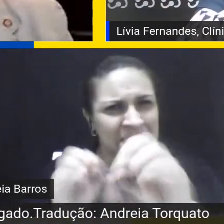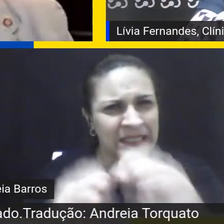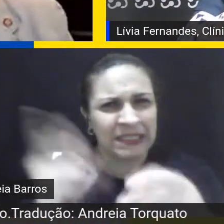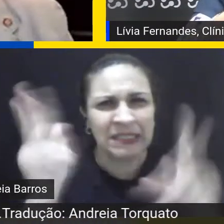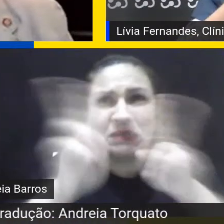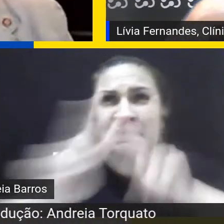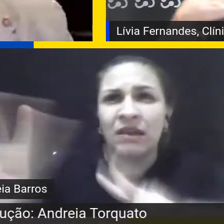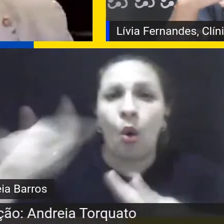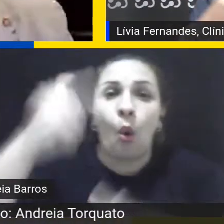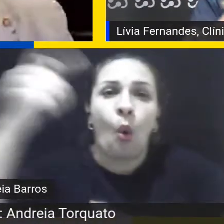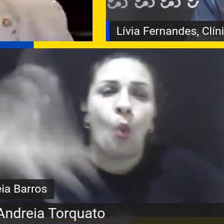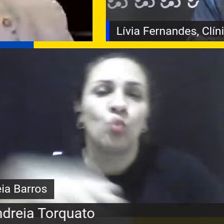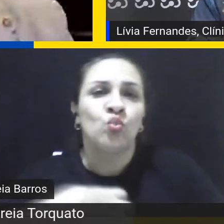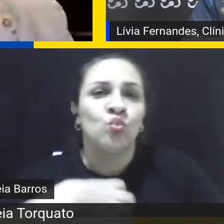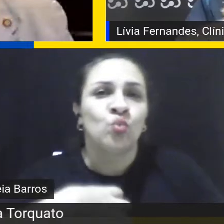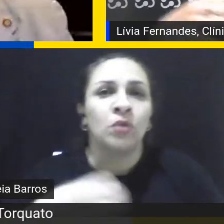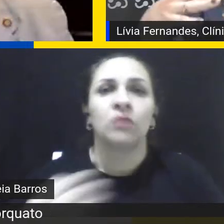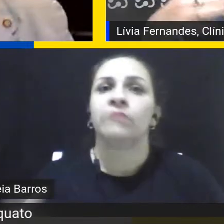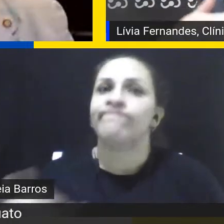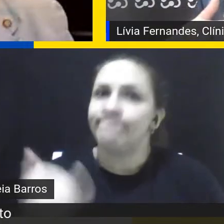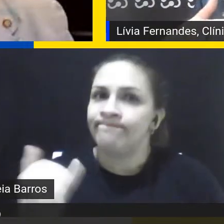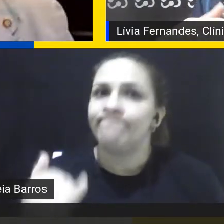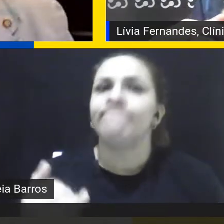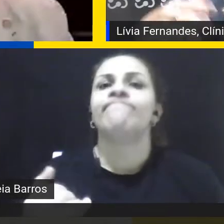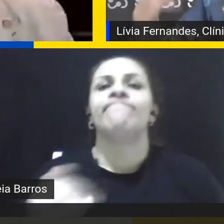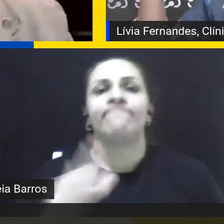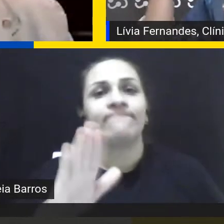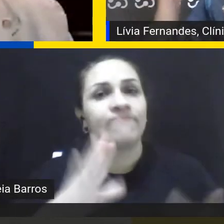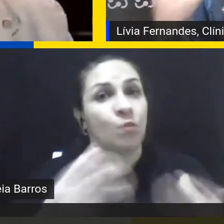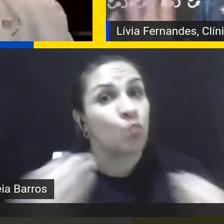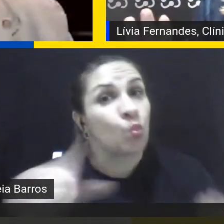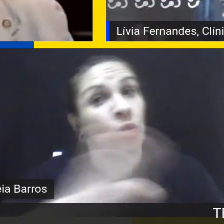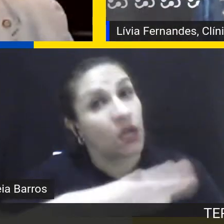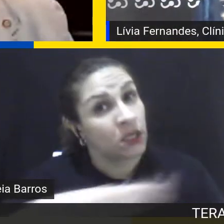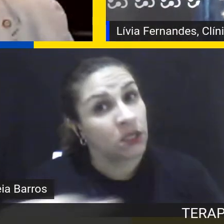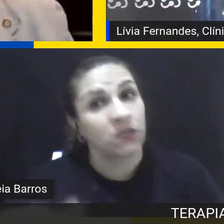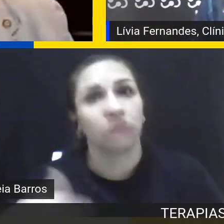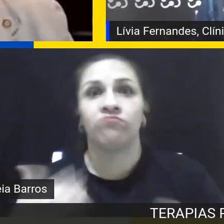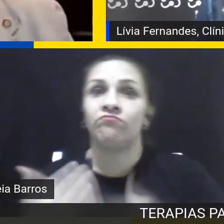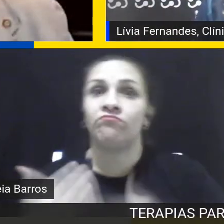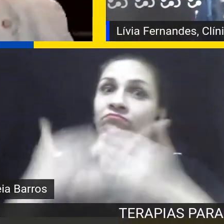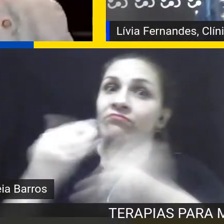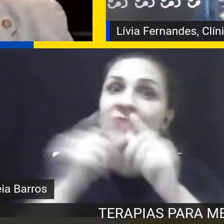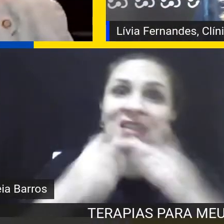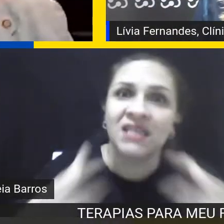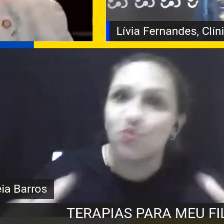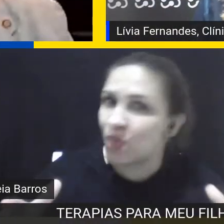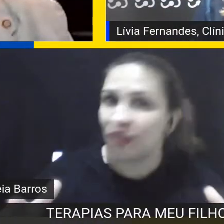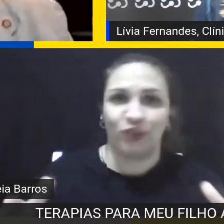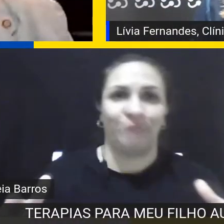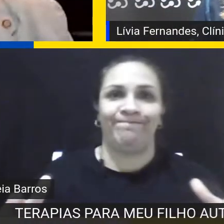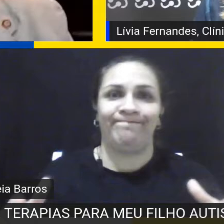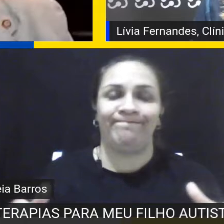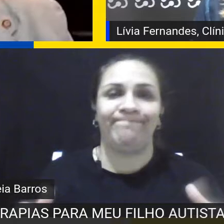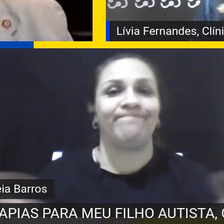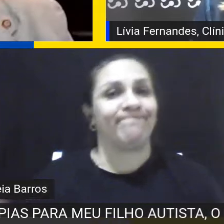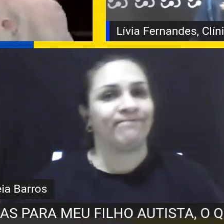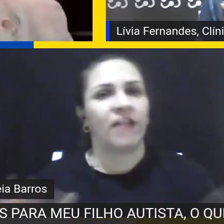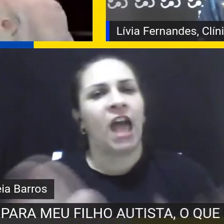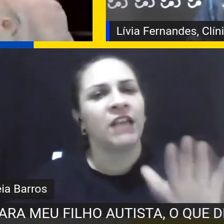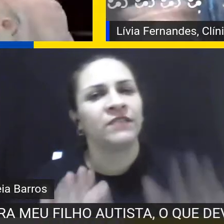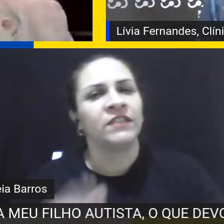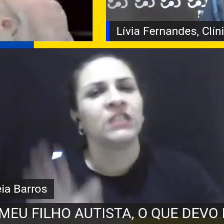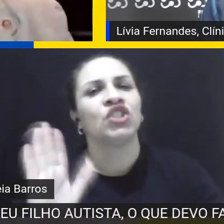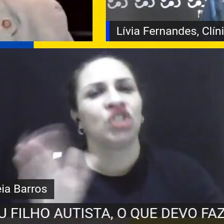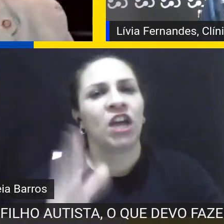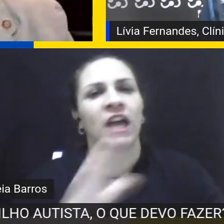outra forma, por incrível que pareça, muitas crianças deslancham a linguagem nesse exato momento. Teve crianças que a gente já até